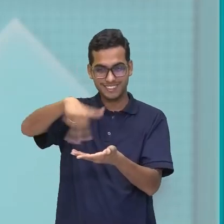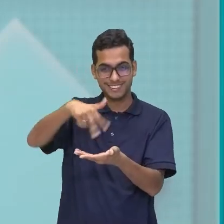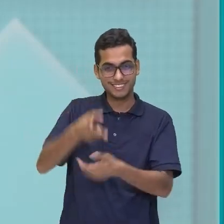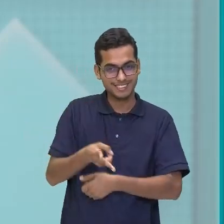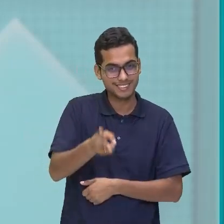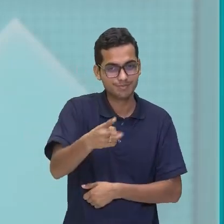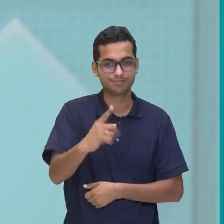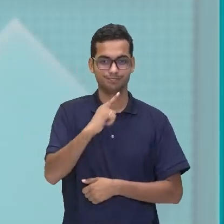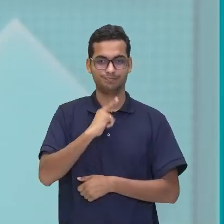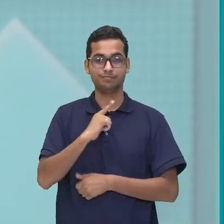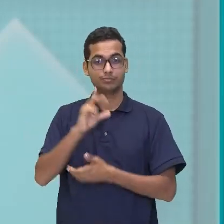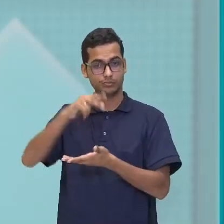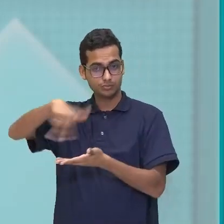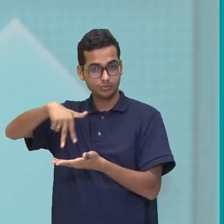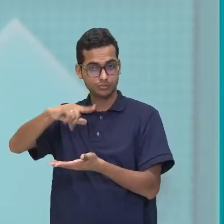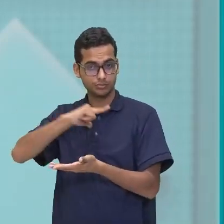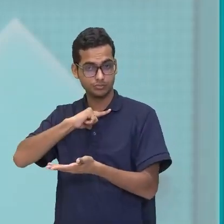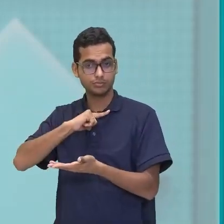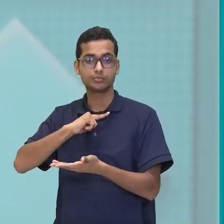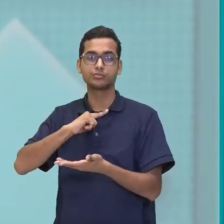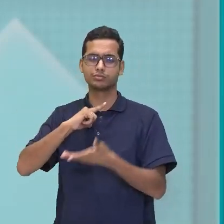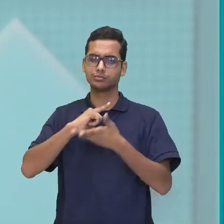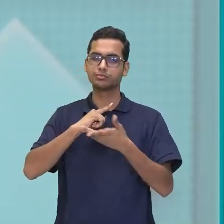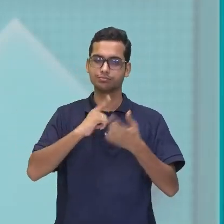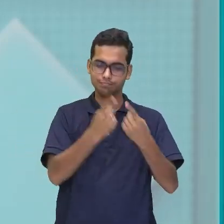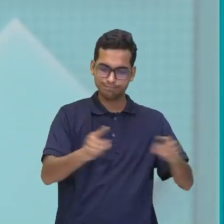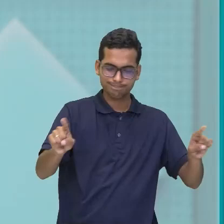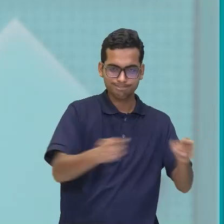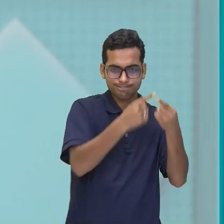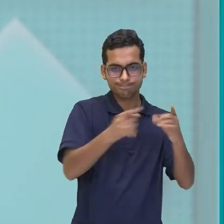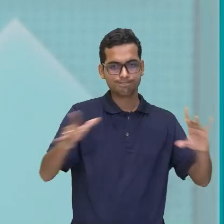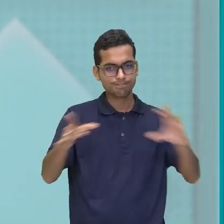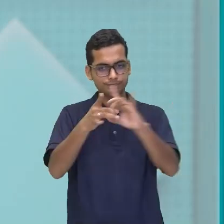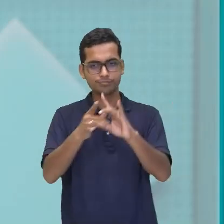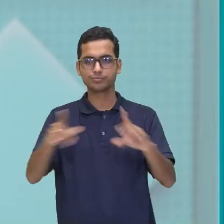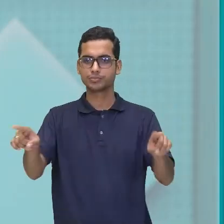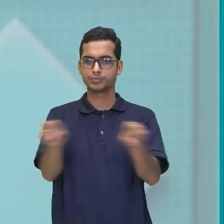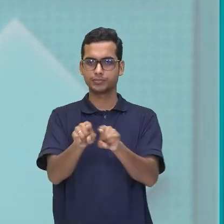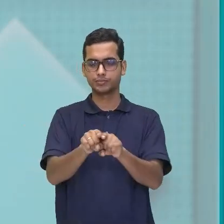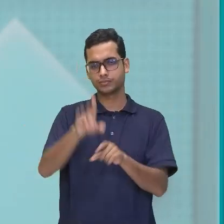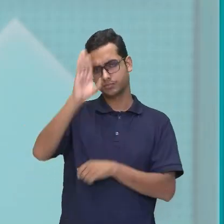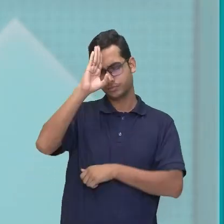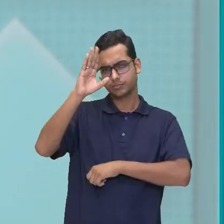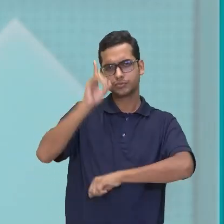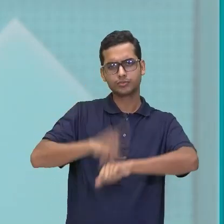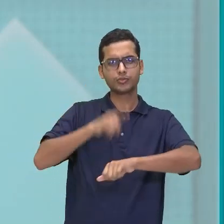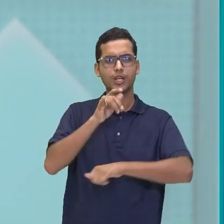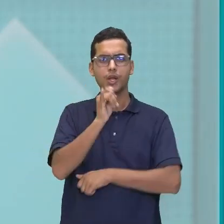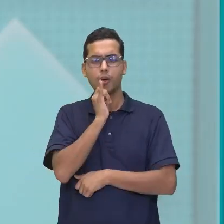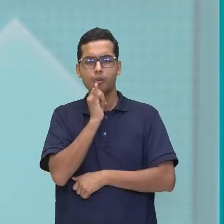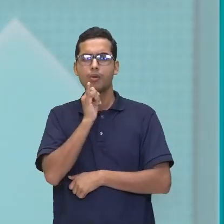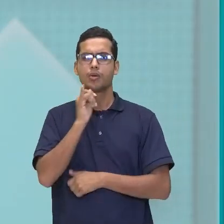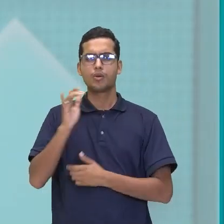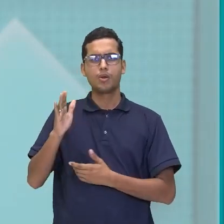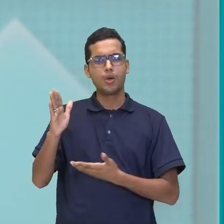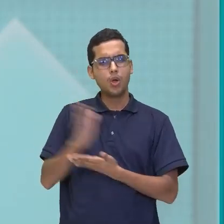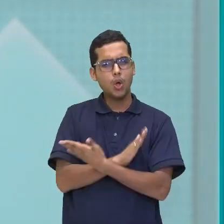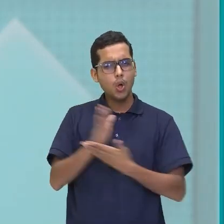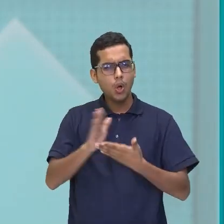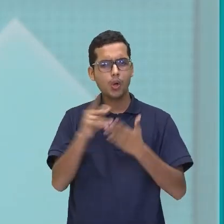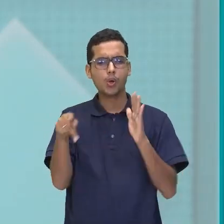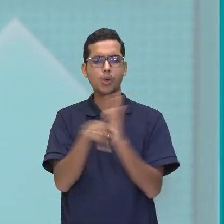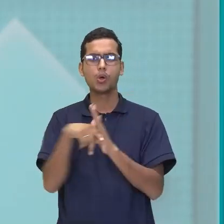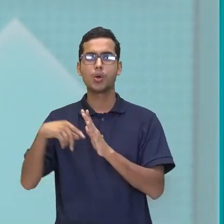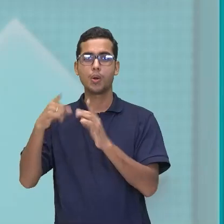tem dança, tem o quê? Tem música também. Principalmente quando nós citamos alguns ali, a questão